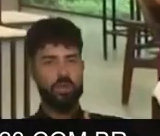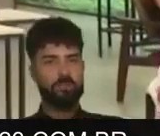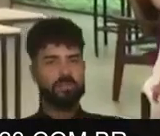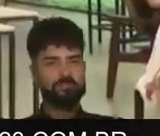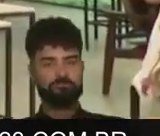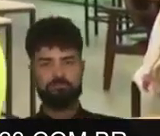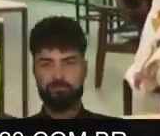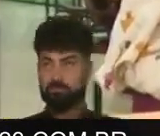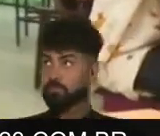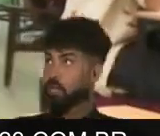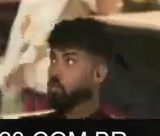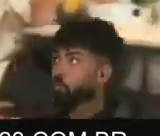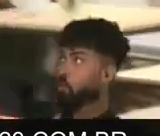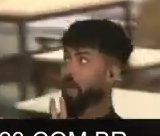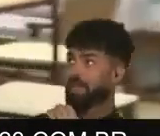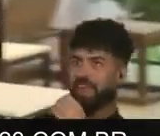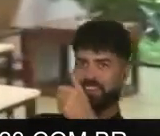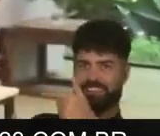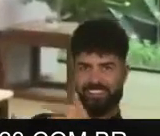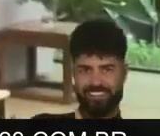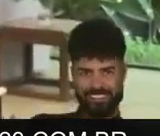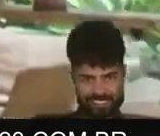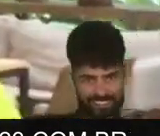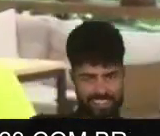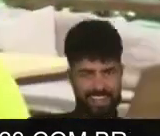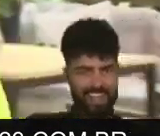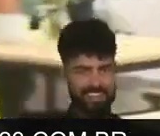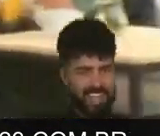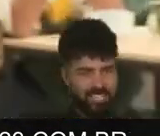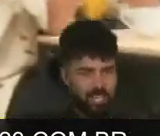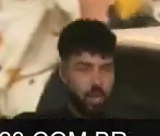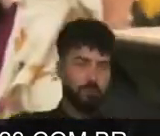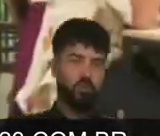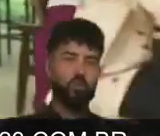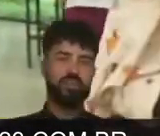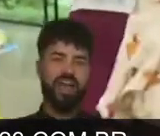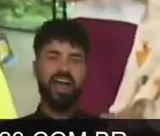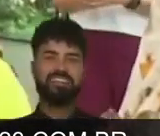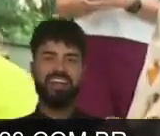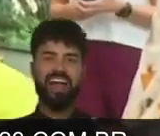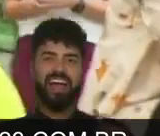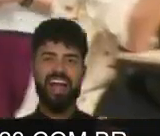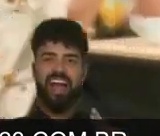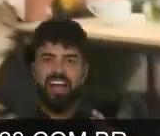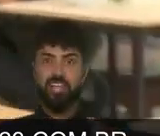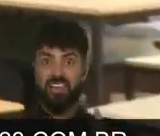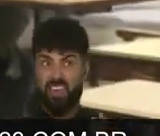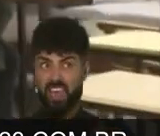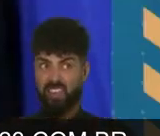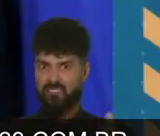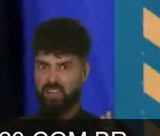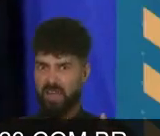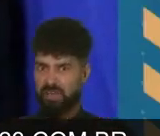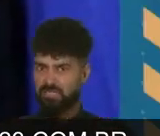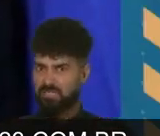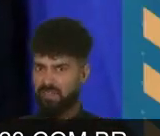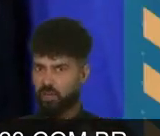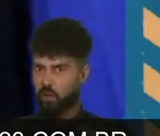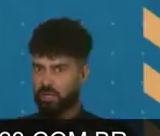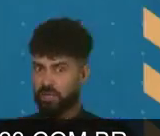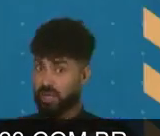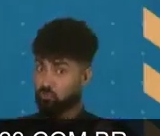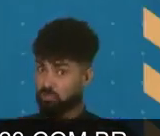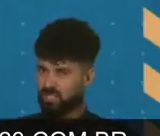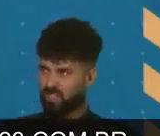mundial do tênis de mesa Bruna Takahashi que era vaga para terceira Edição Olímpica e se possível ao lado